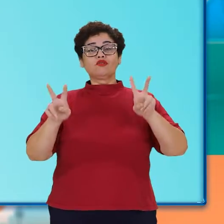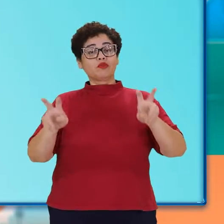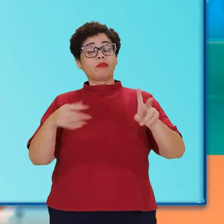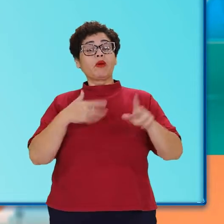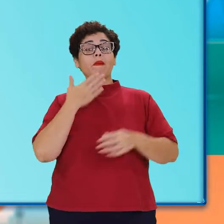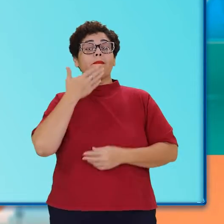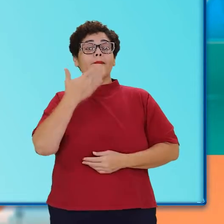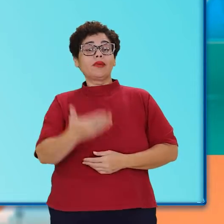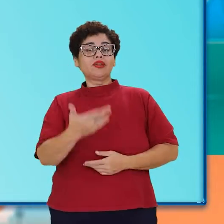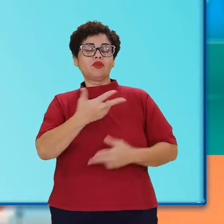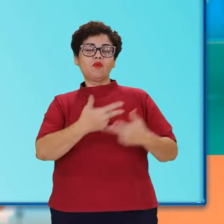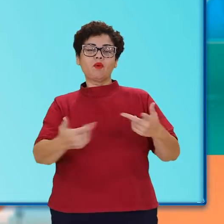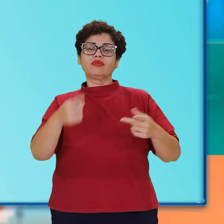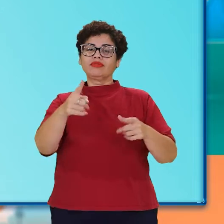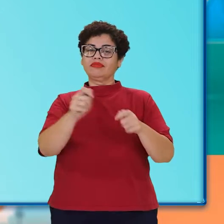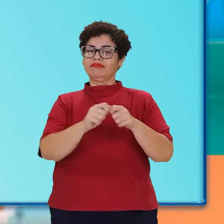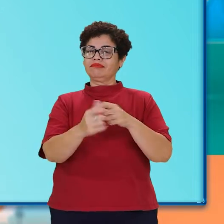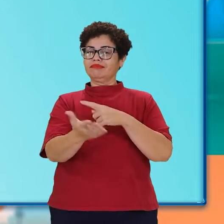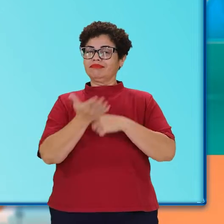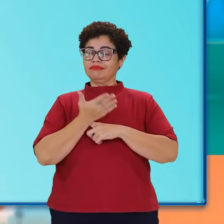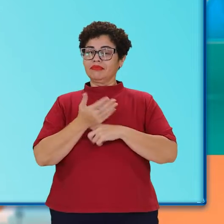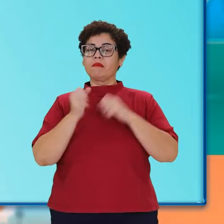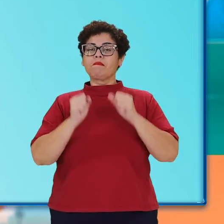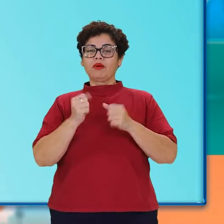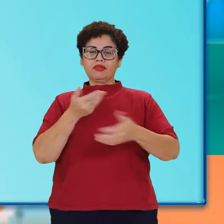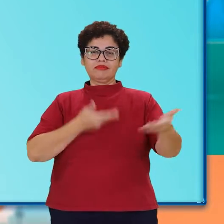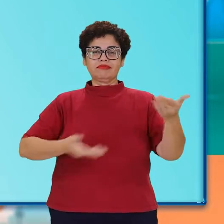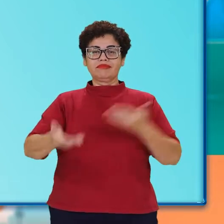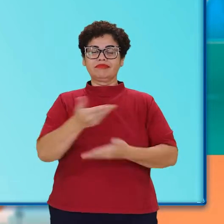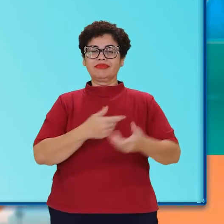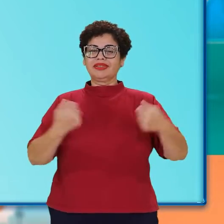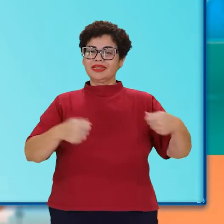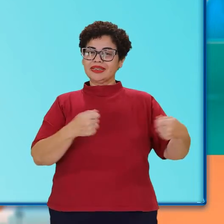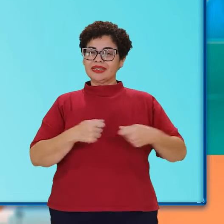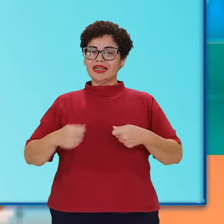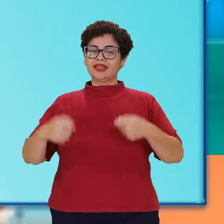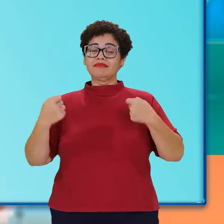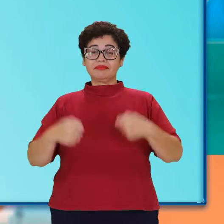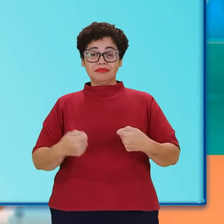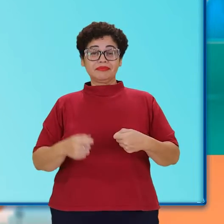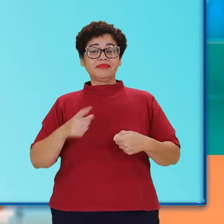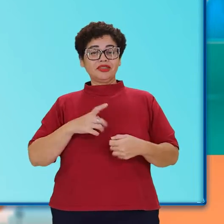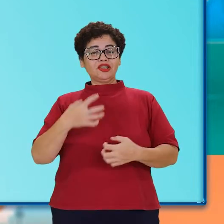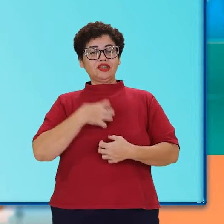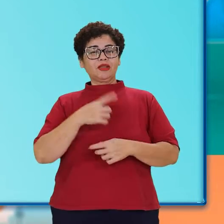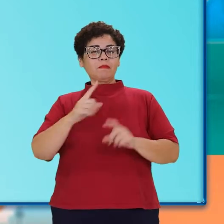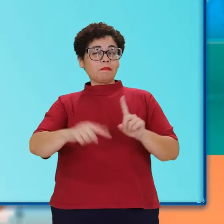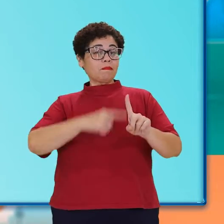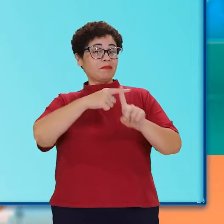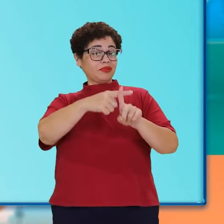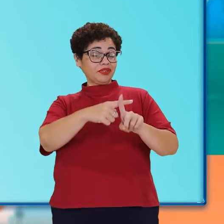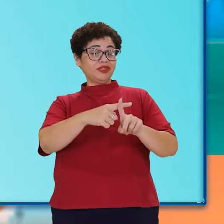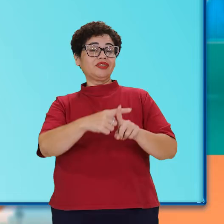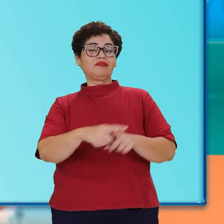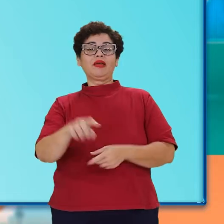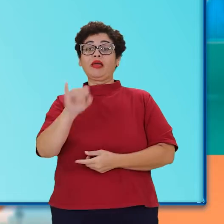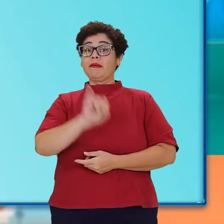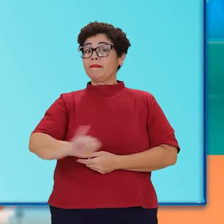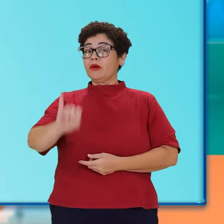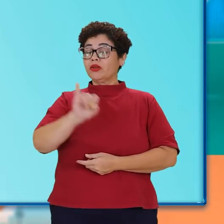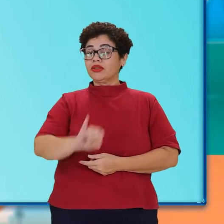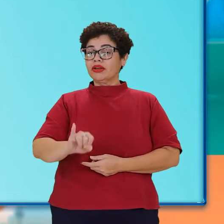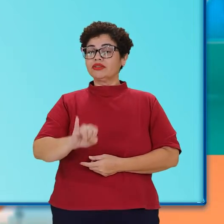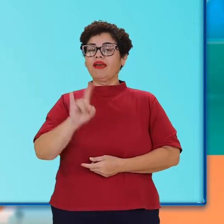Pedido é sobre pedir ações específicas que podem atender nossas necessidades de forma